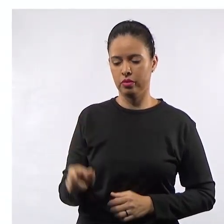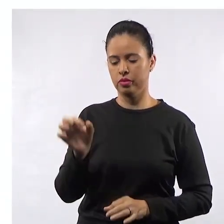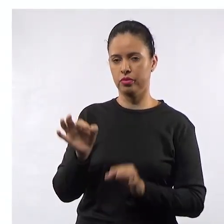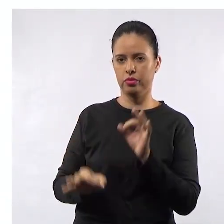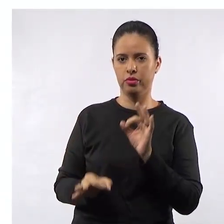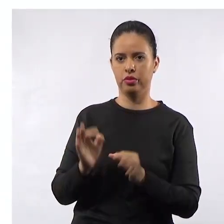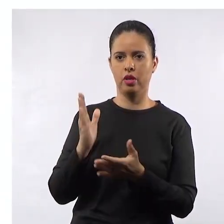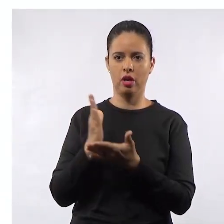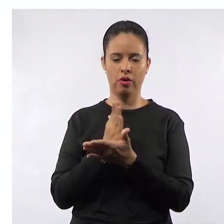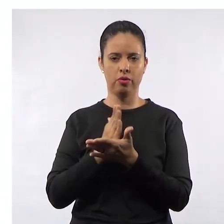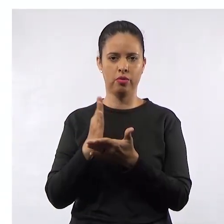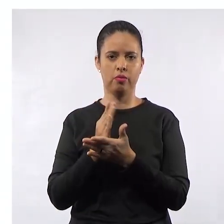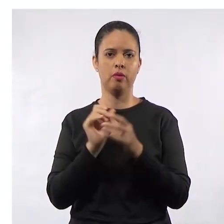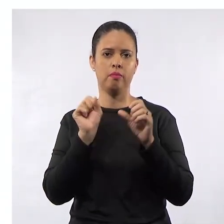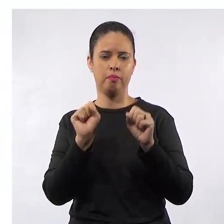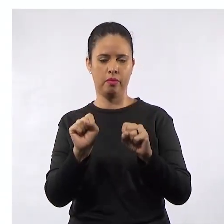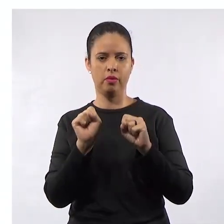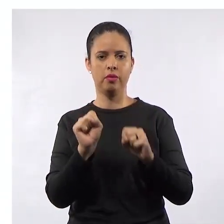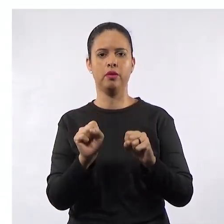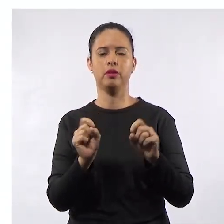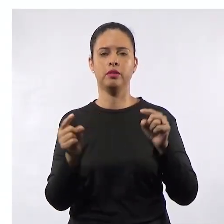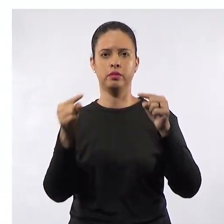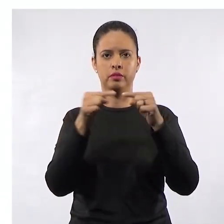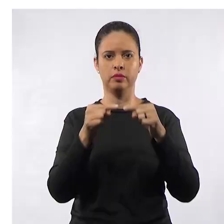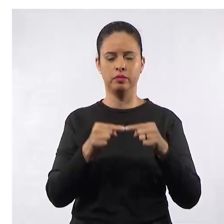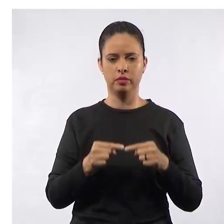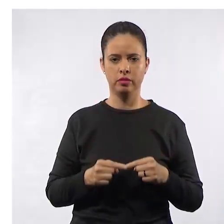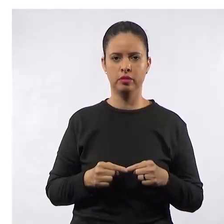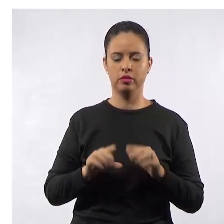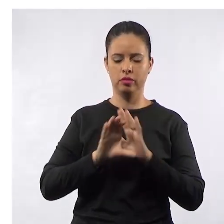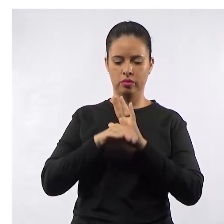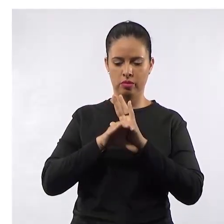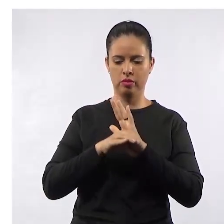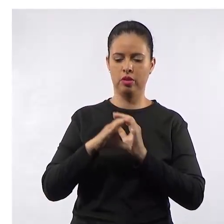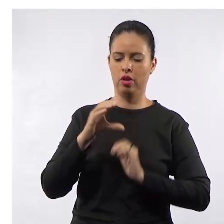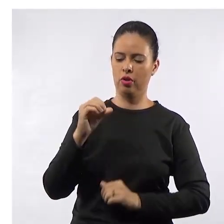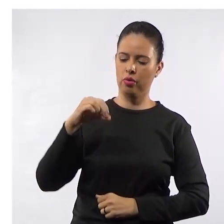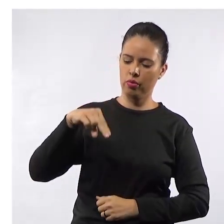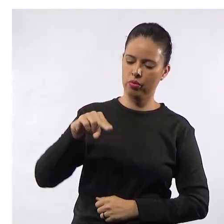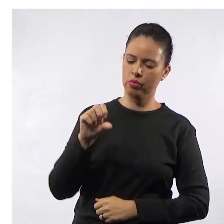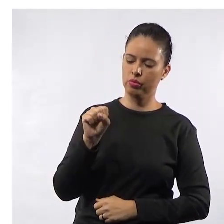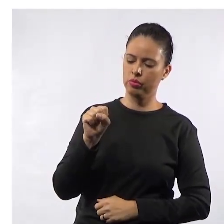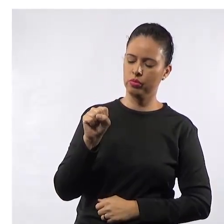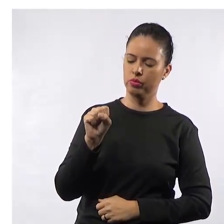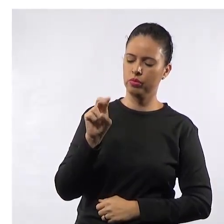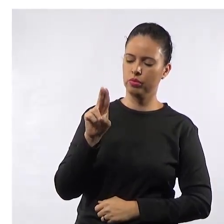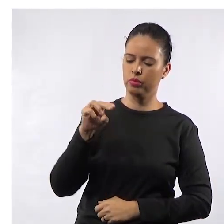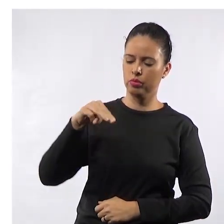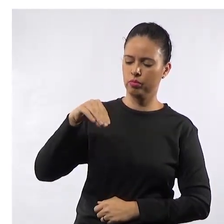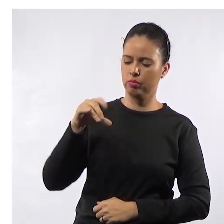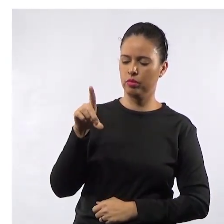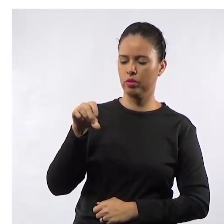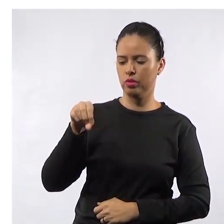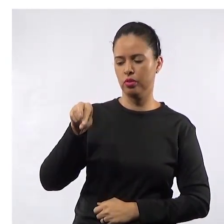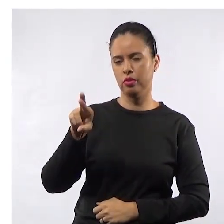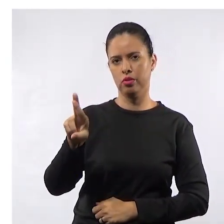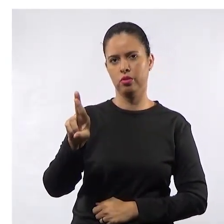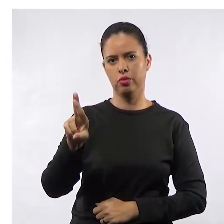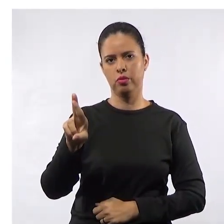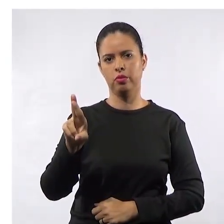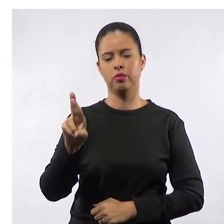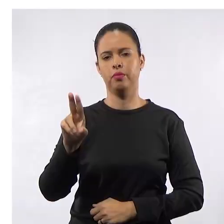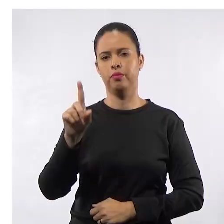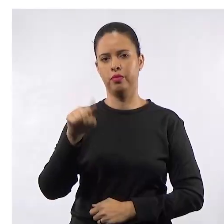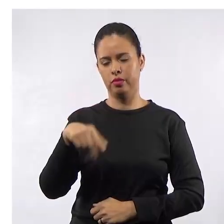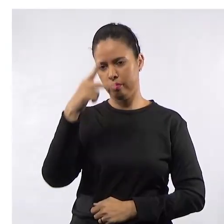só, algumas pessoas jurídicas poderão ser enquadradas no conceito de consumidor, tá? É essencial para enquadrar